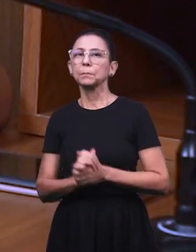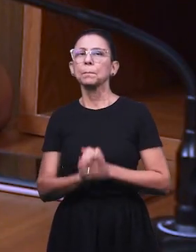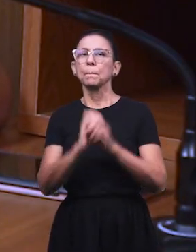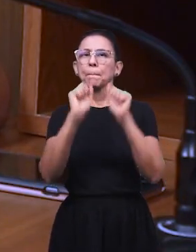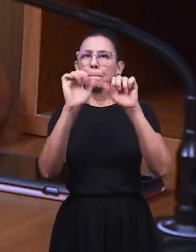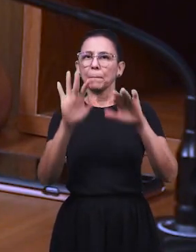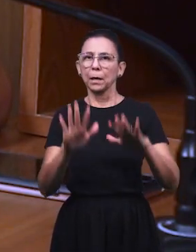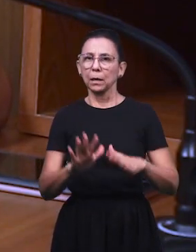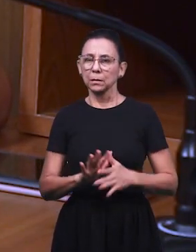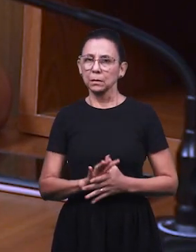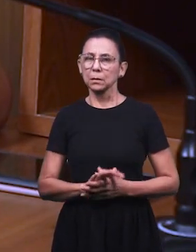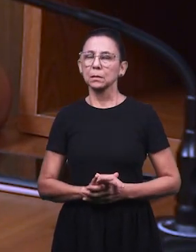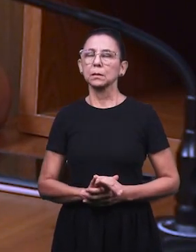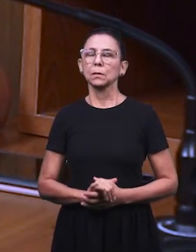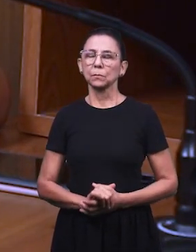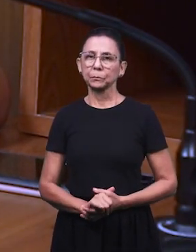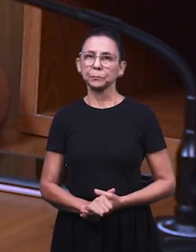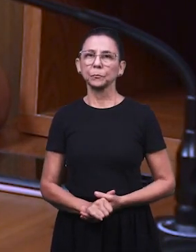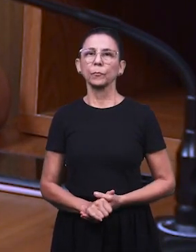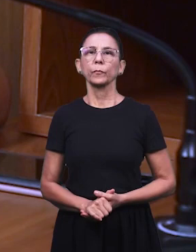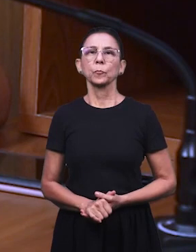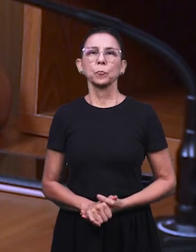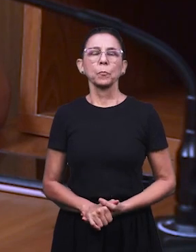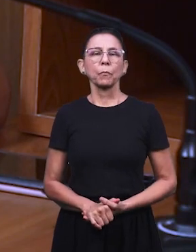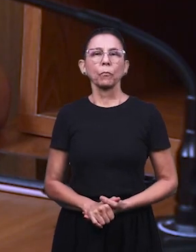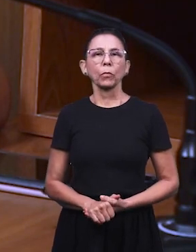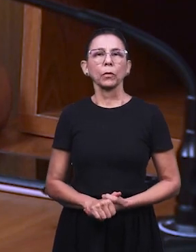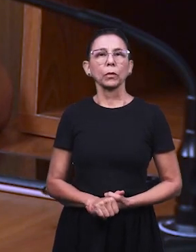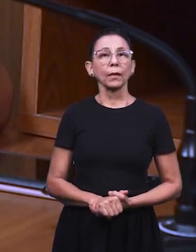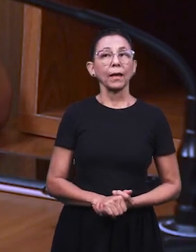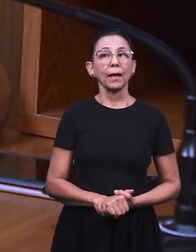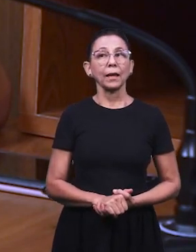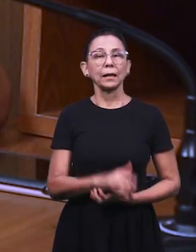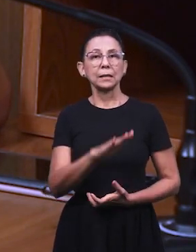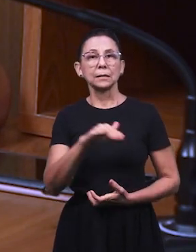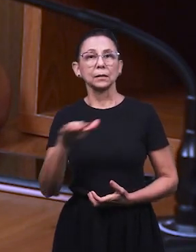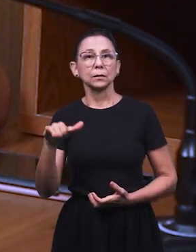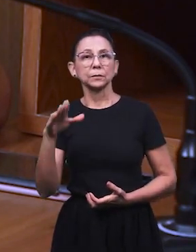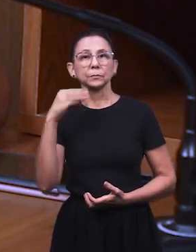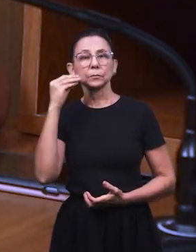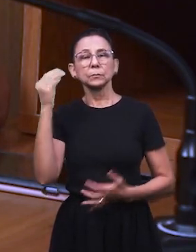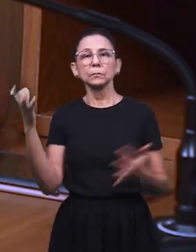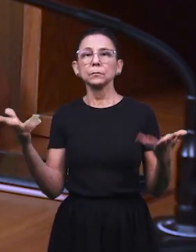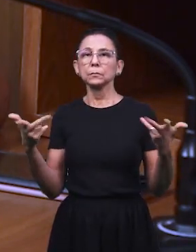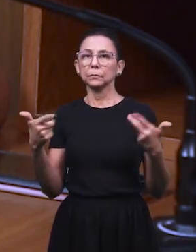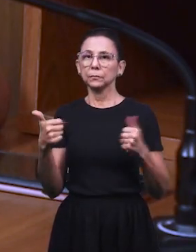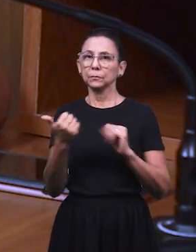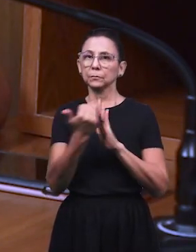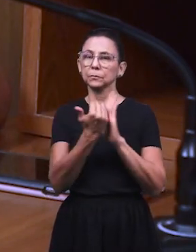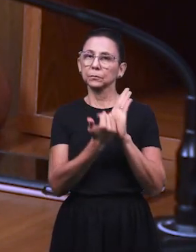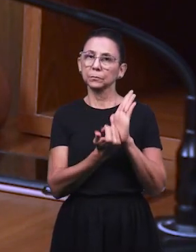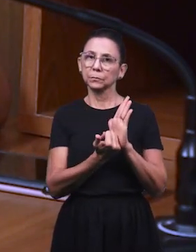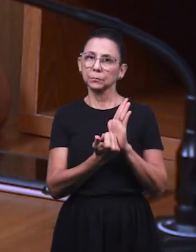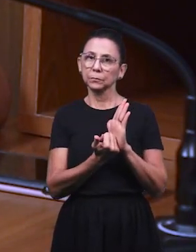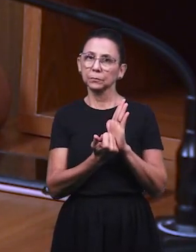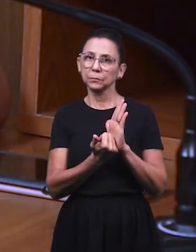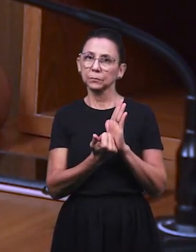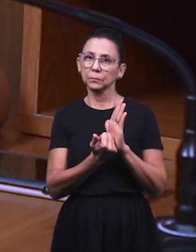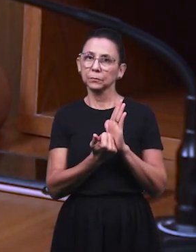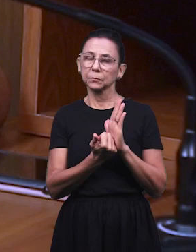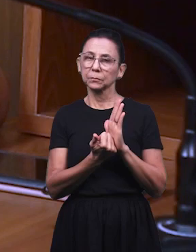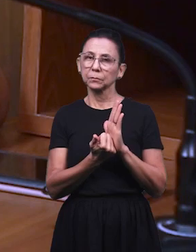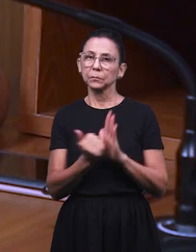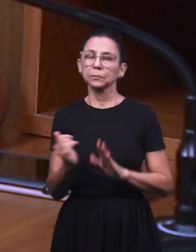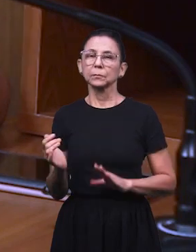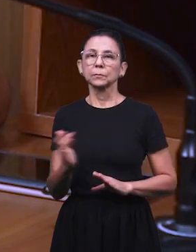avisar que o Luz para o Meu Caminho é uma bênção. As crianças, elas têm ouvido, acompanhado, têm